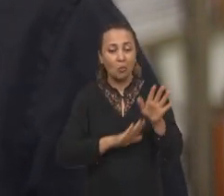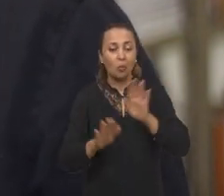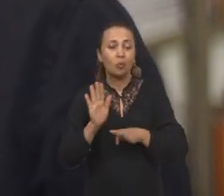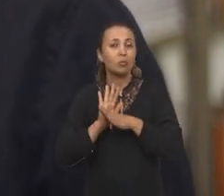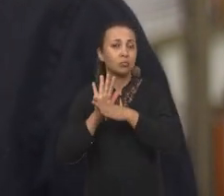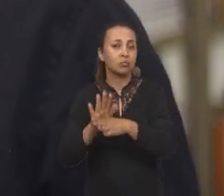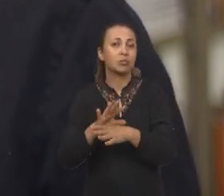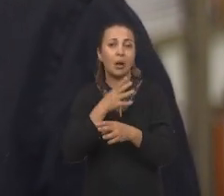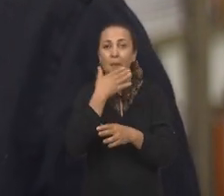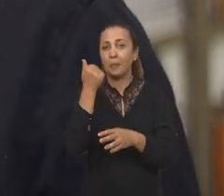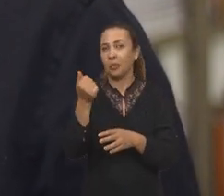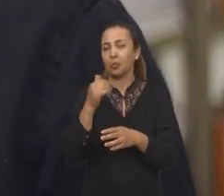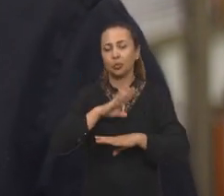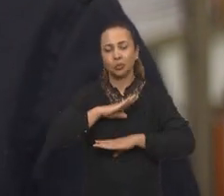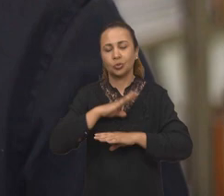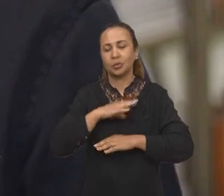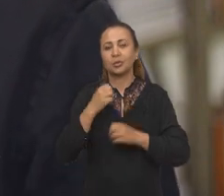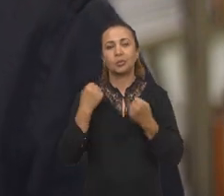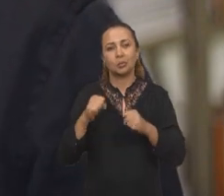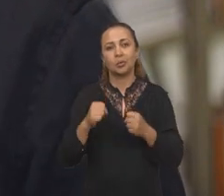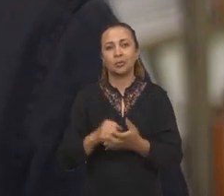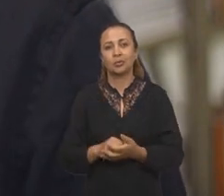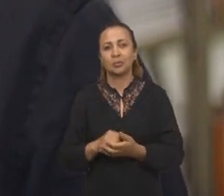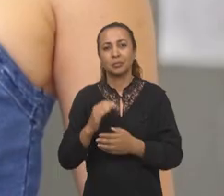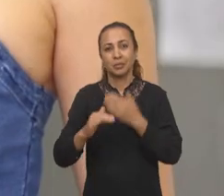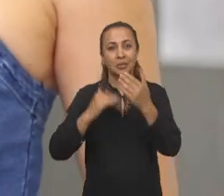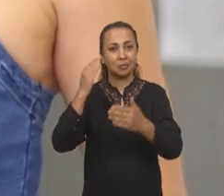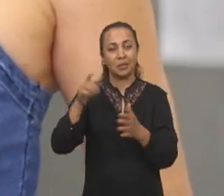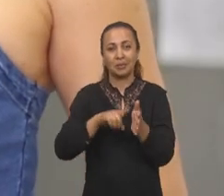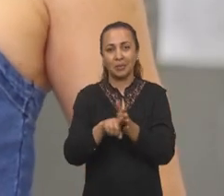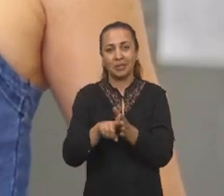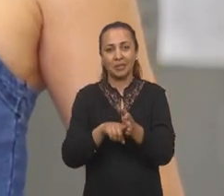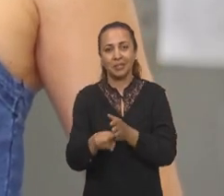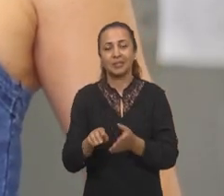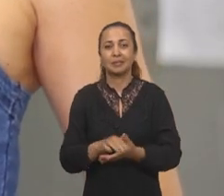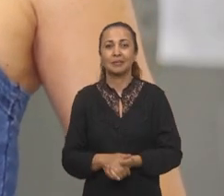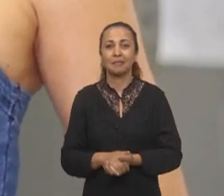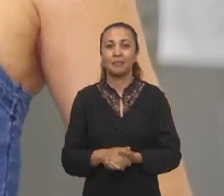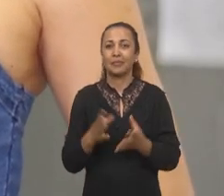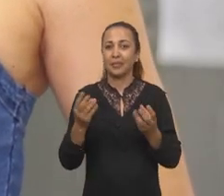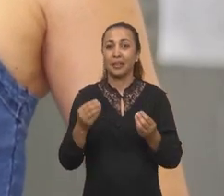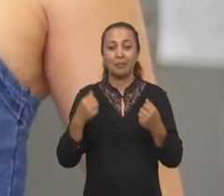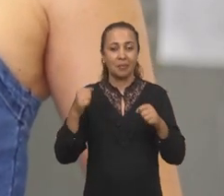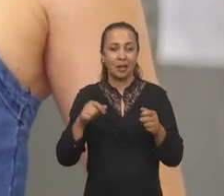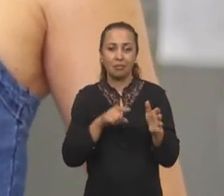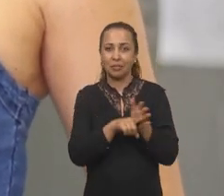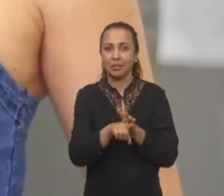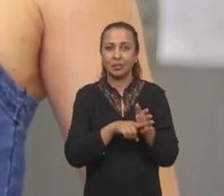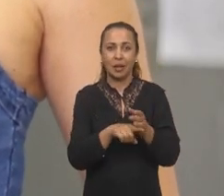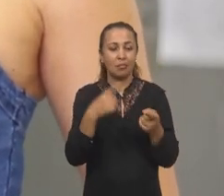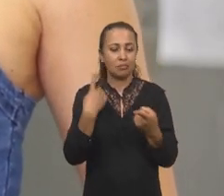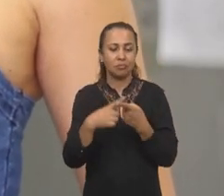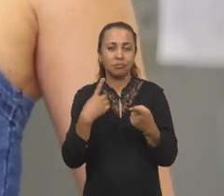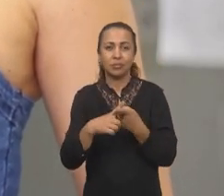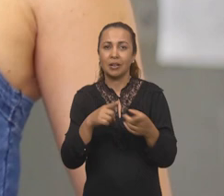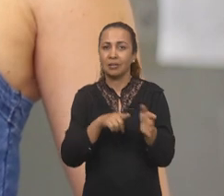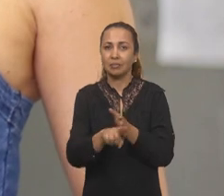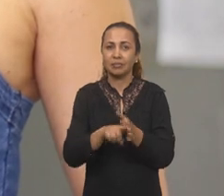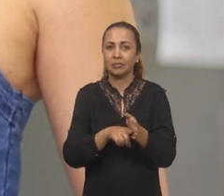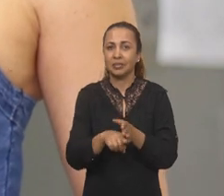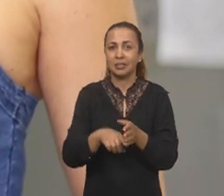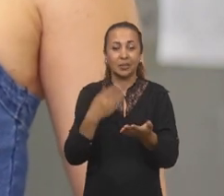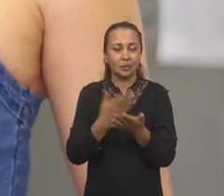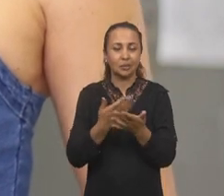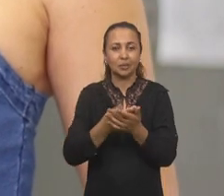contribuir da melhor forma possível né para o avanço da pesquisa muitos devem se perguntar porque pesquisar e